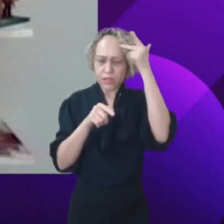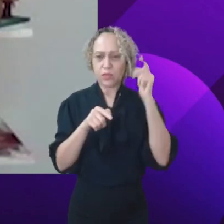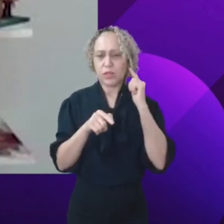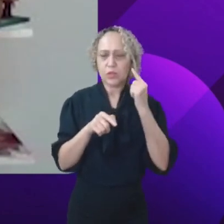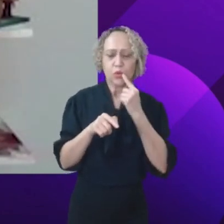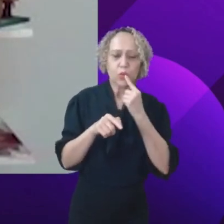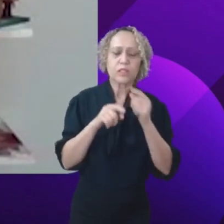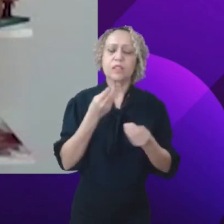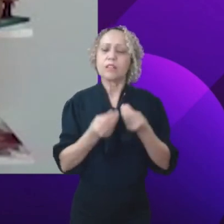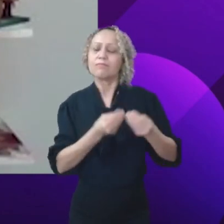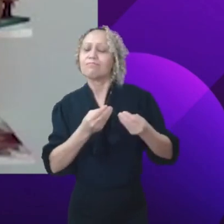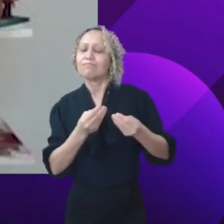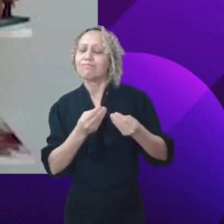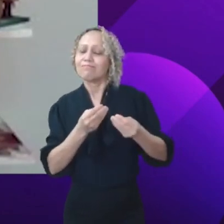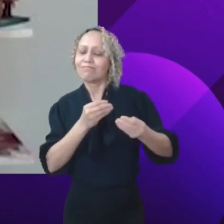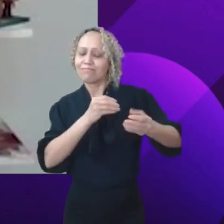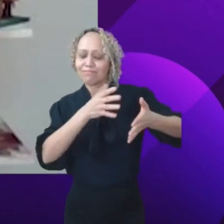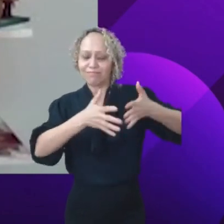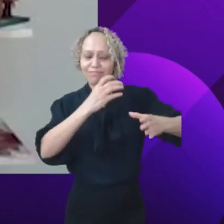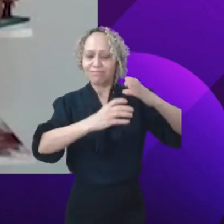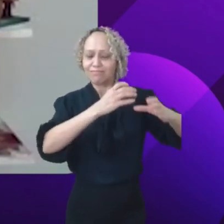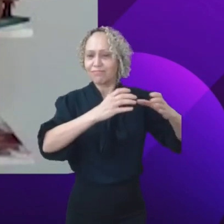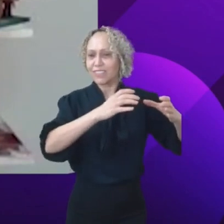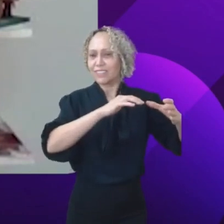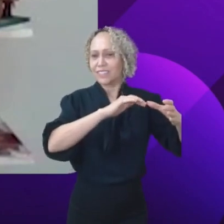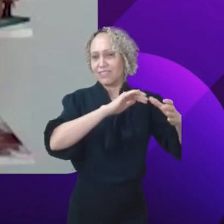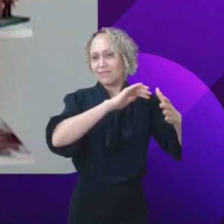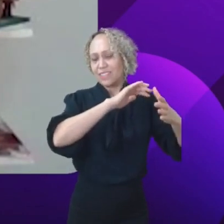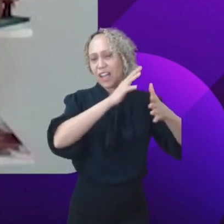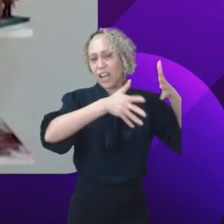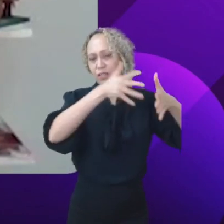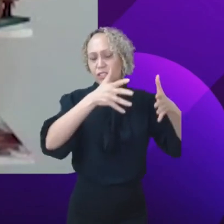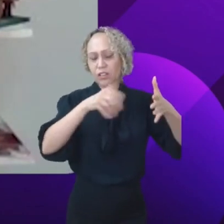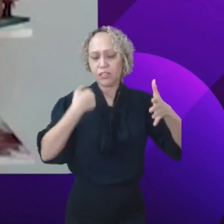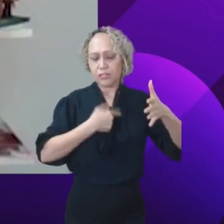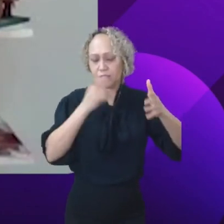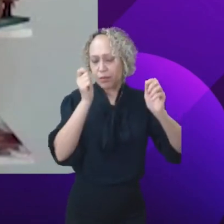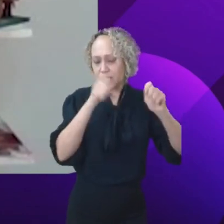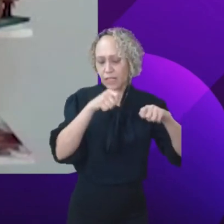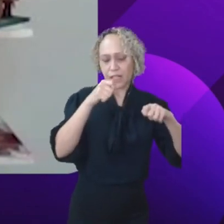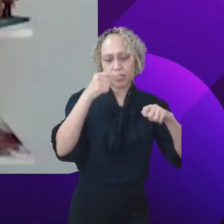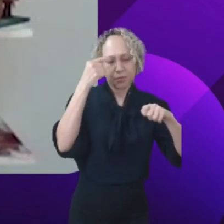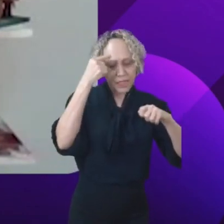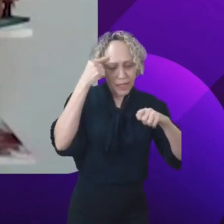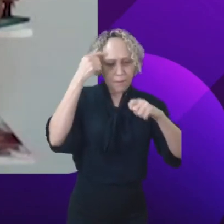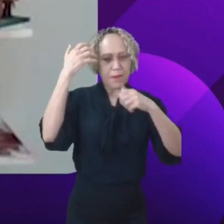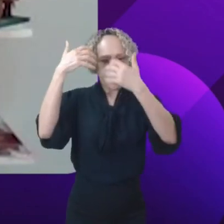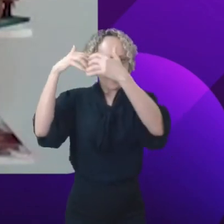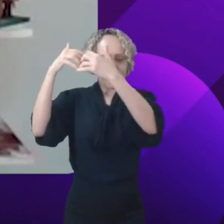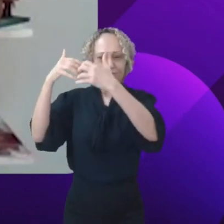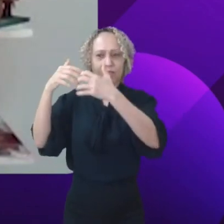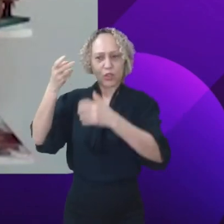sinais mostra que a nossa capacidade de linguagem, de pensamento, de comunicação e cultura não se desenvolve de uma